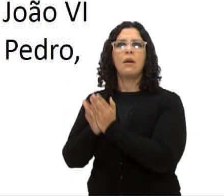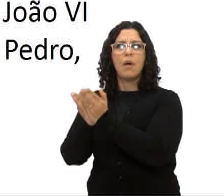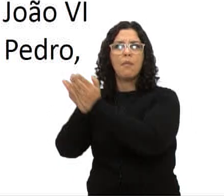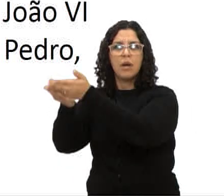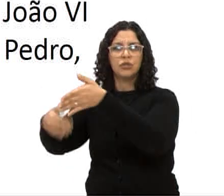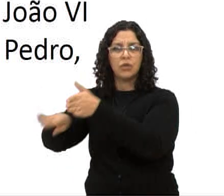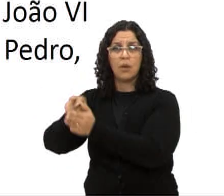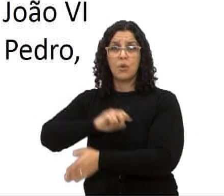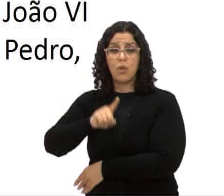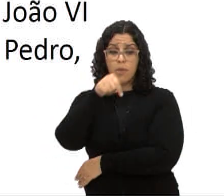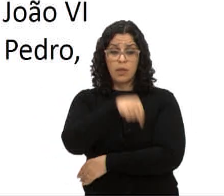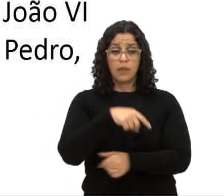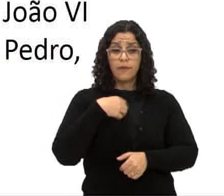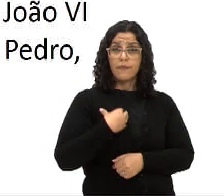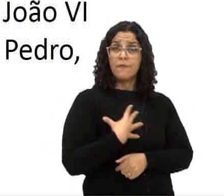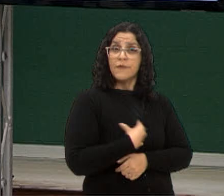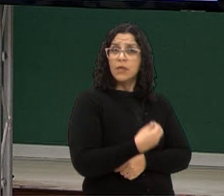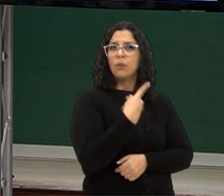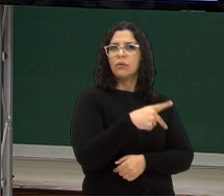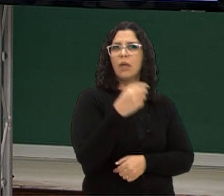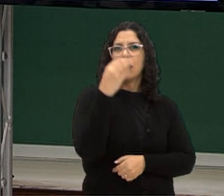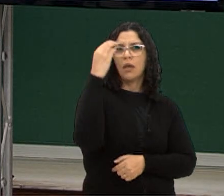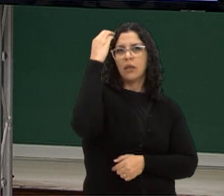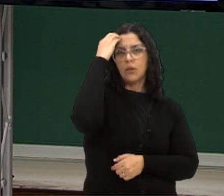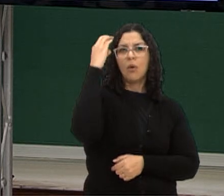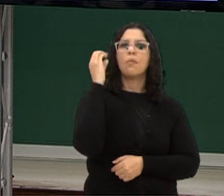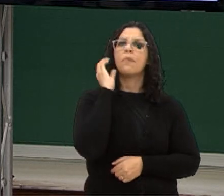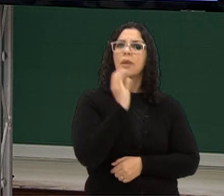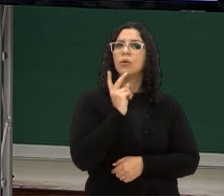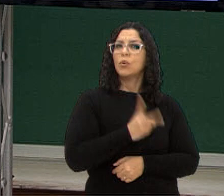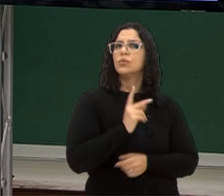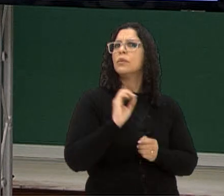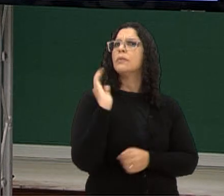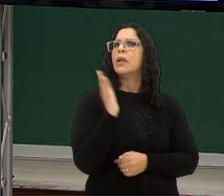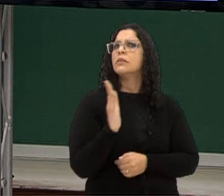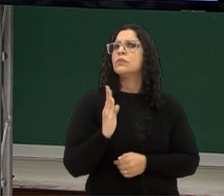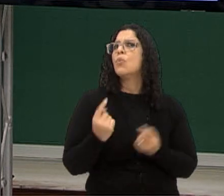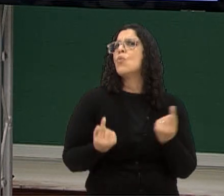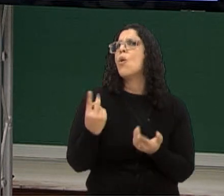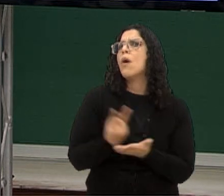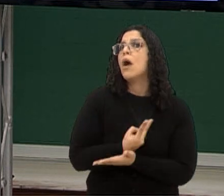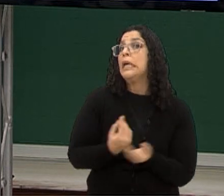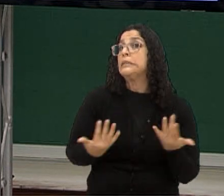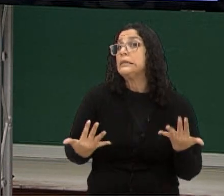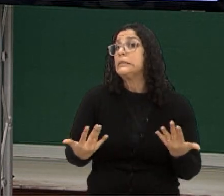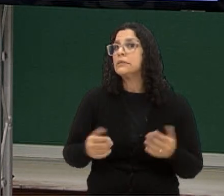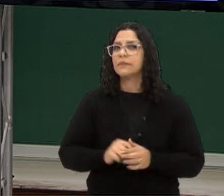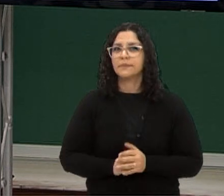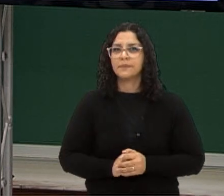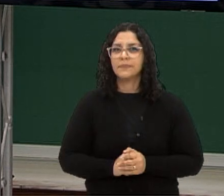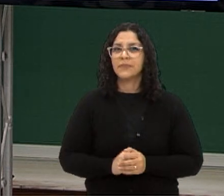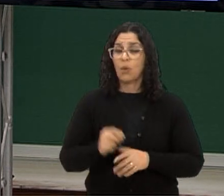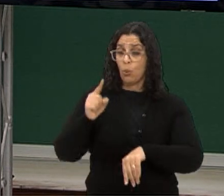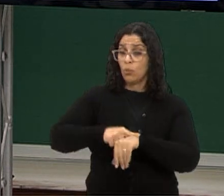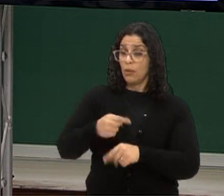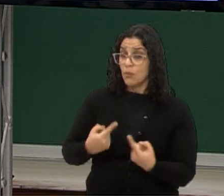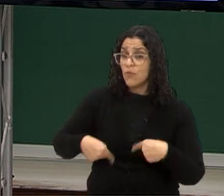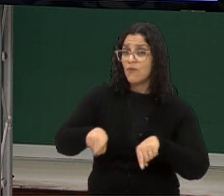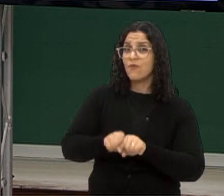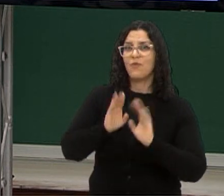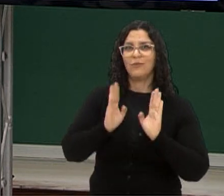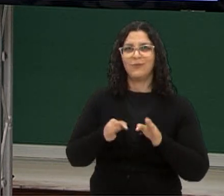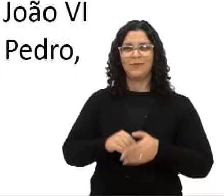como príncipe regente do Brasil. Qual delas está errada? Então, qual delas é incorreta? Vocês vão ter um tempinho, a gente